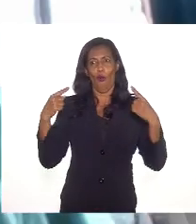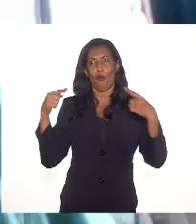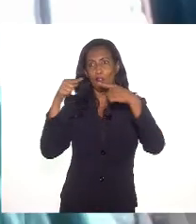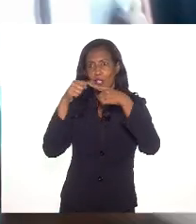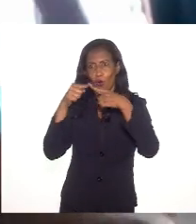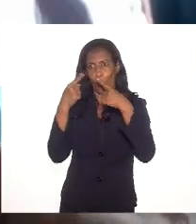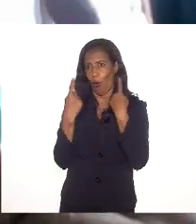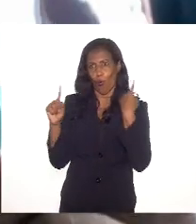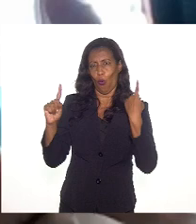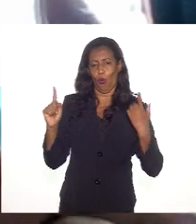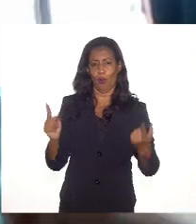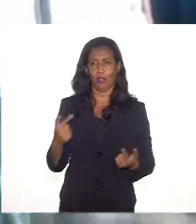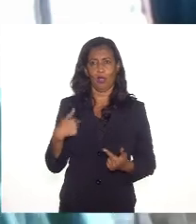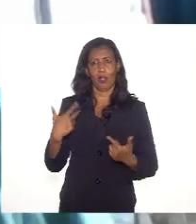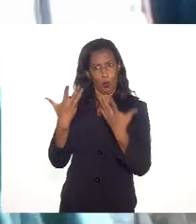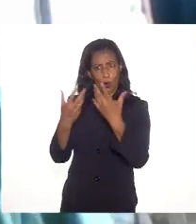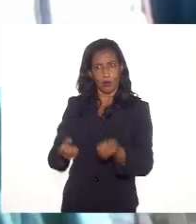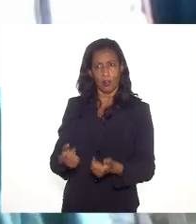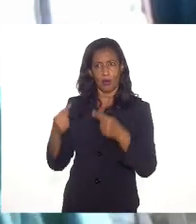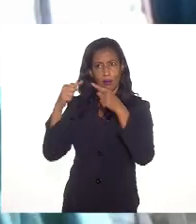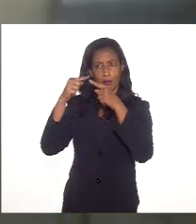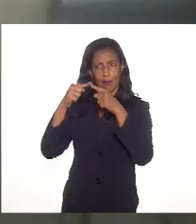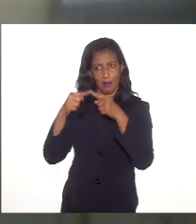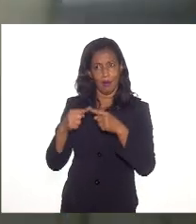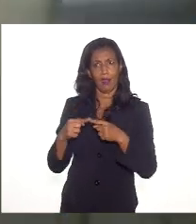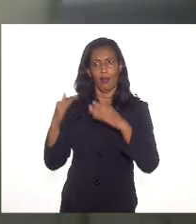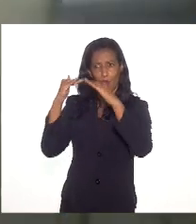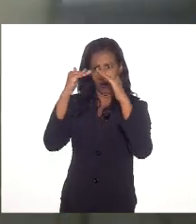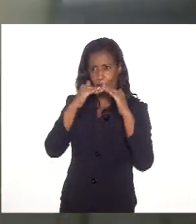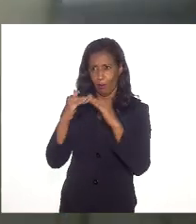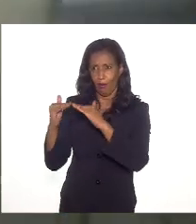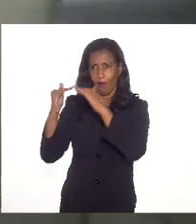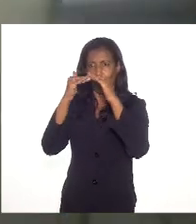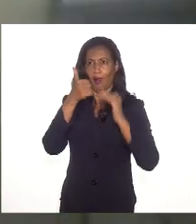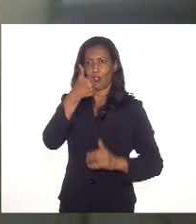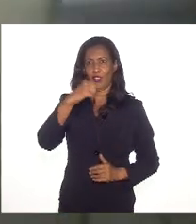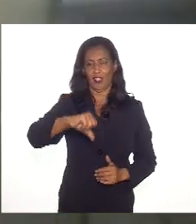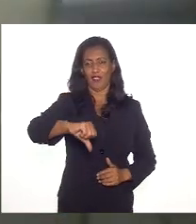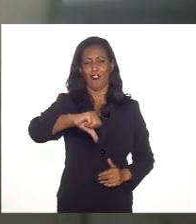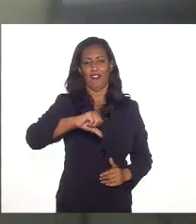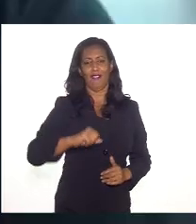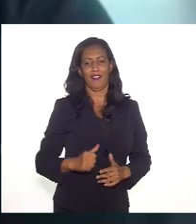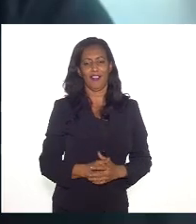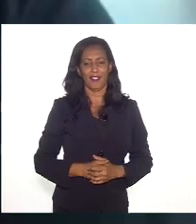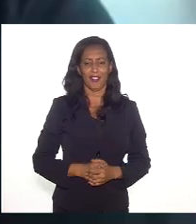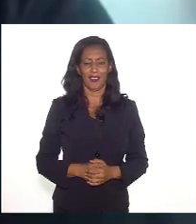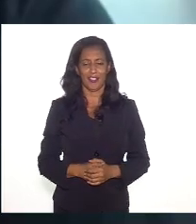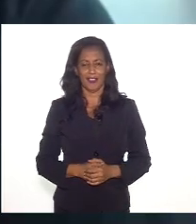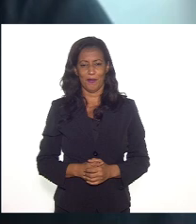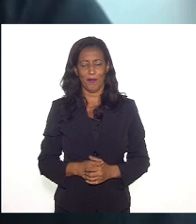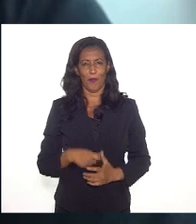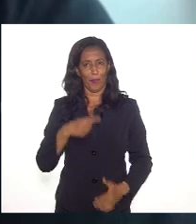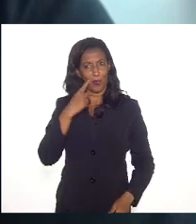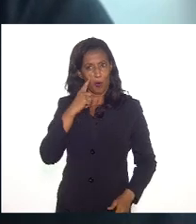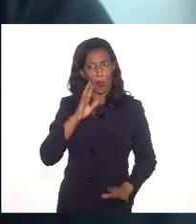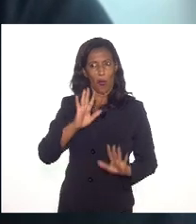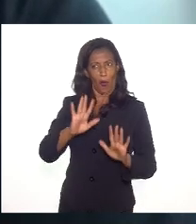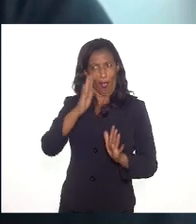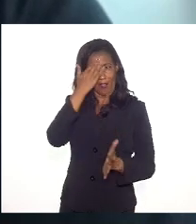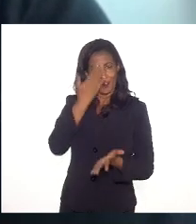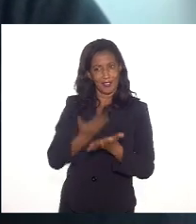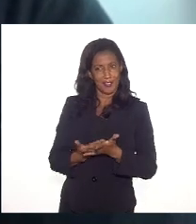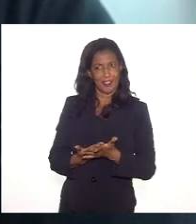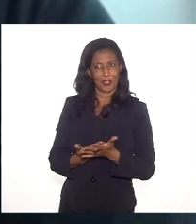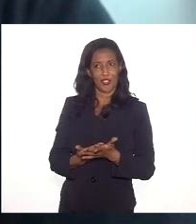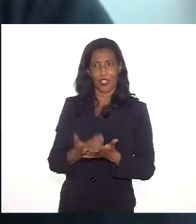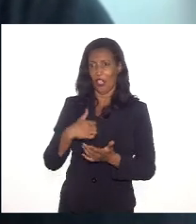chope. Eu sou favorável. Vamos lá, se é favorável ao 19. E olha, deputado Luiz Paulo, acredite, eu